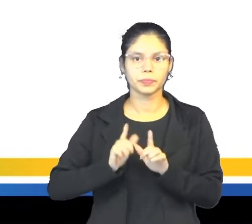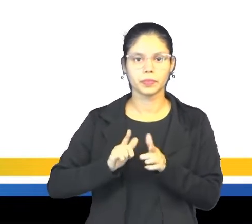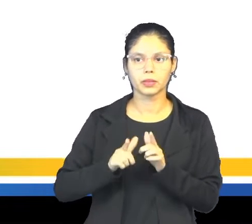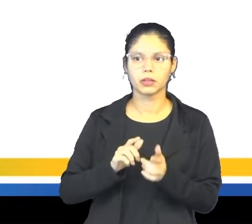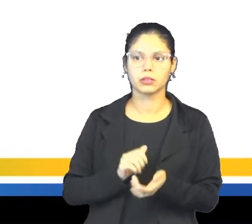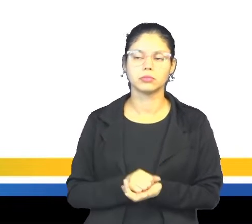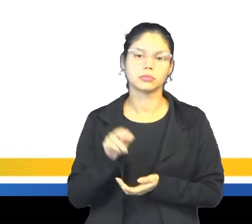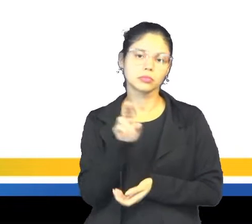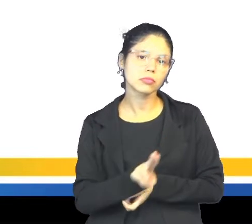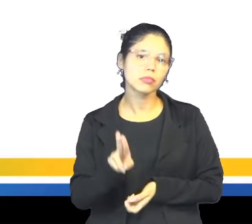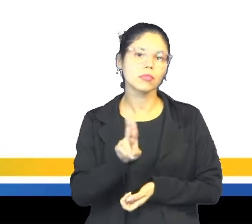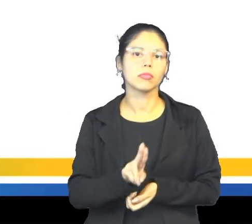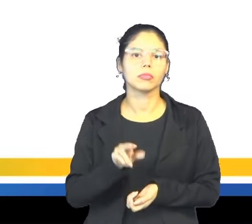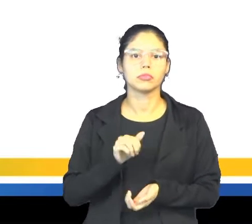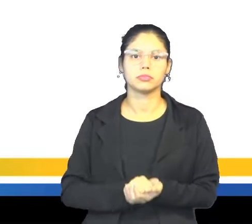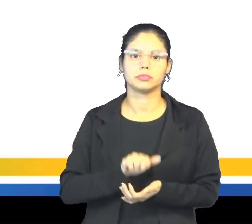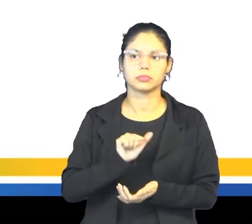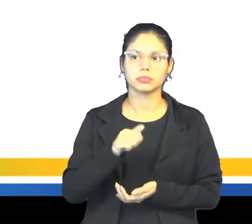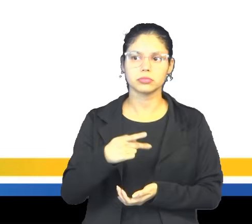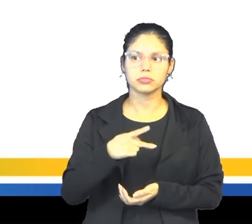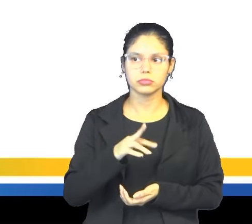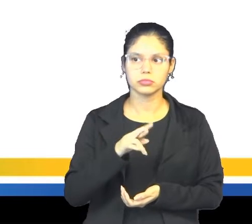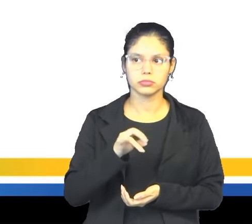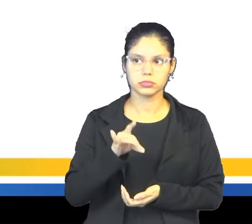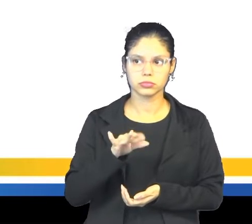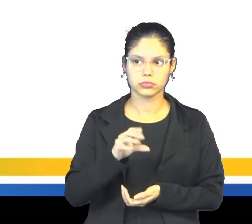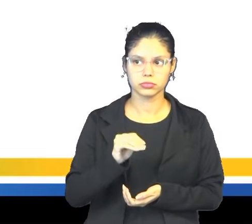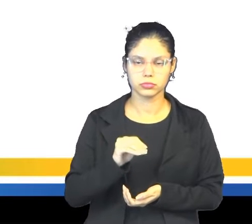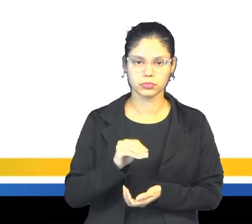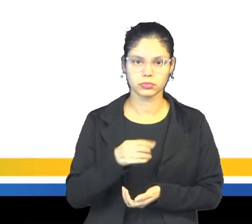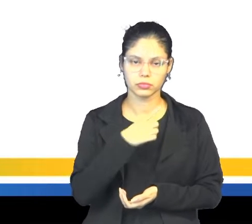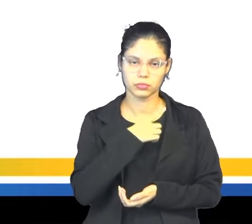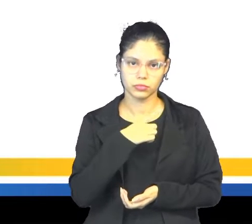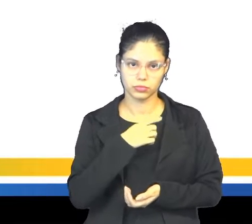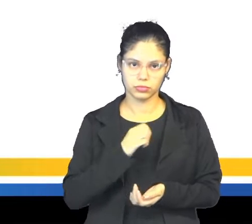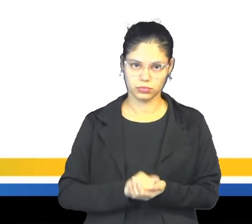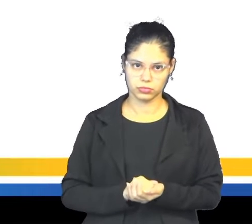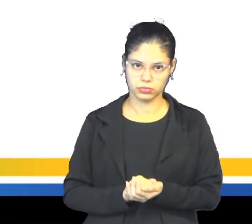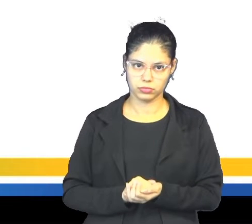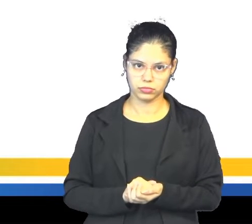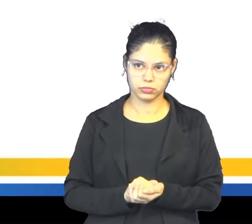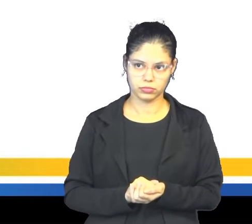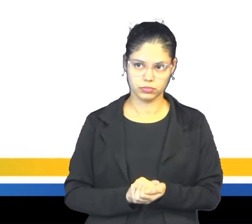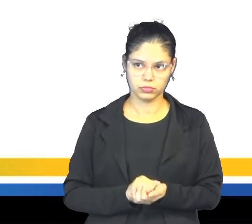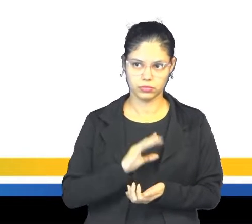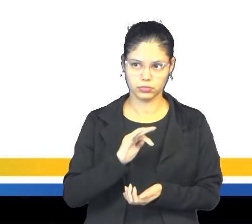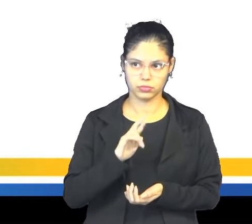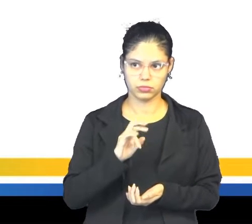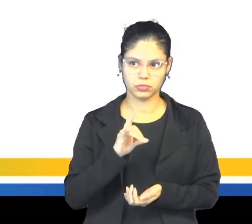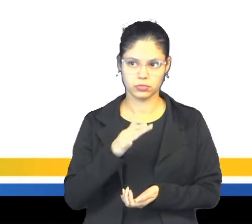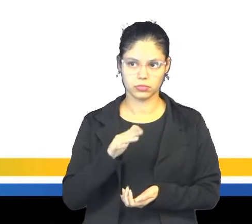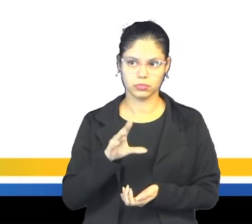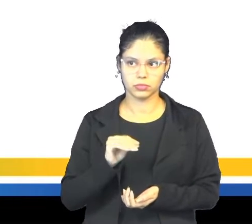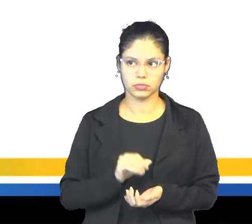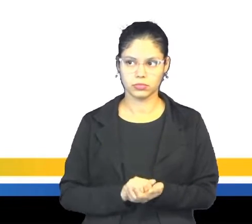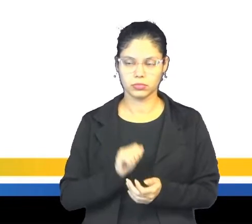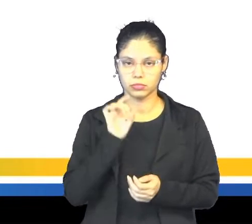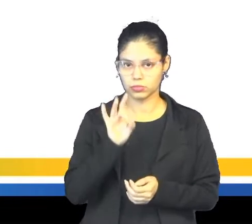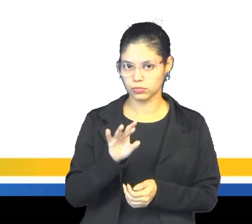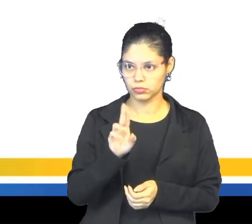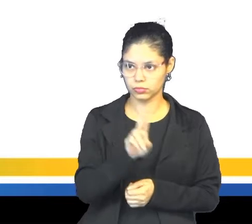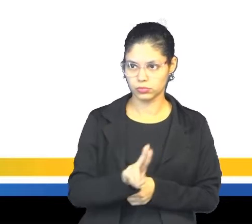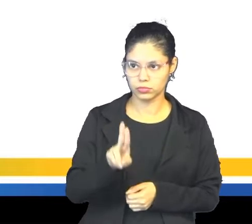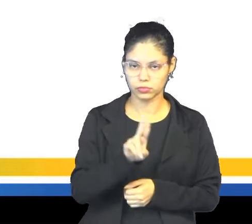aí nós vamos utilizar o apóstrofo para indicar essa questão aí da contração, ok? Para isso, basta usar as